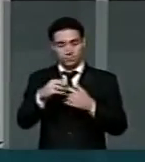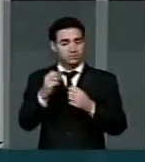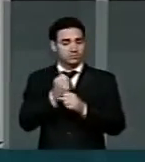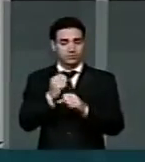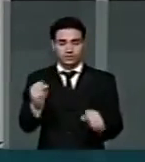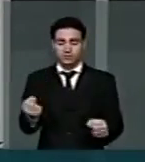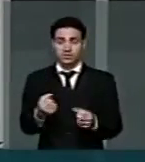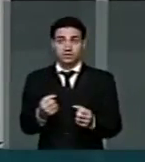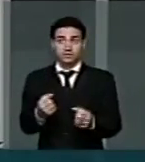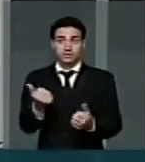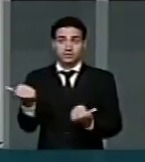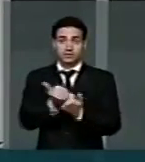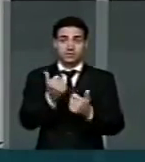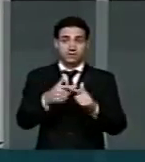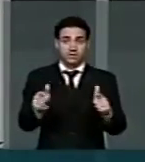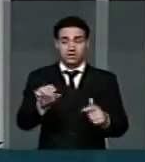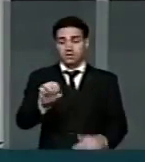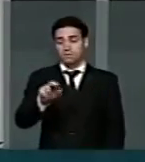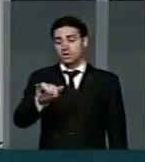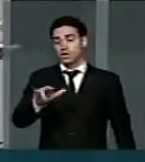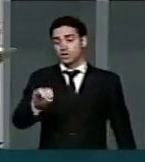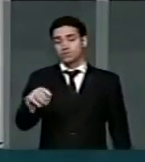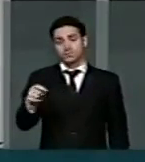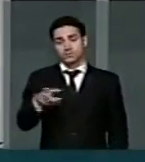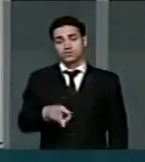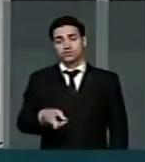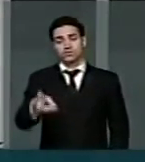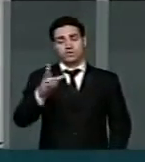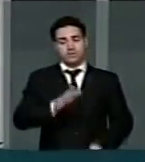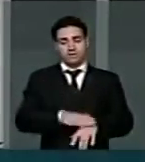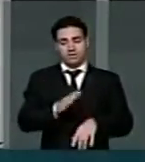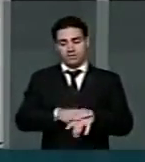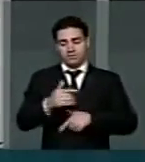mas o Emílio tem que prosseguir nos seus ideais. Muito obrigado, presidente.